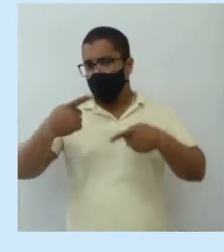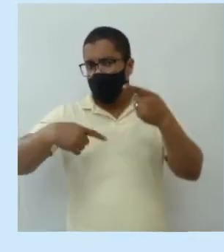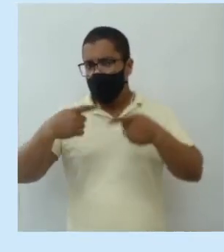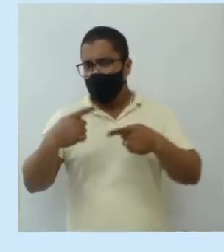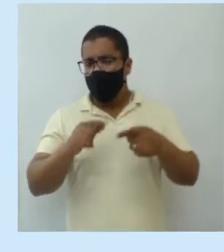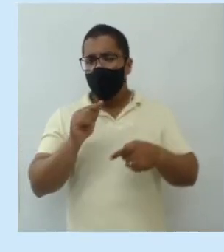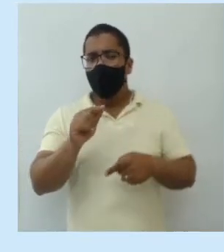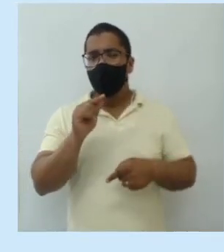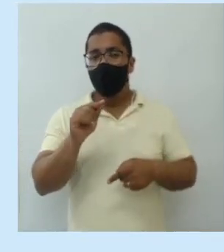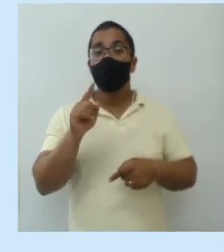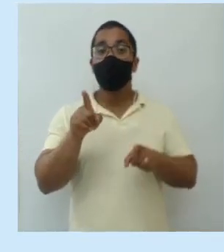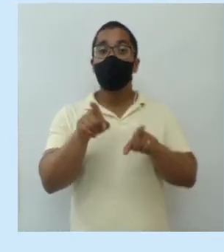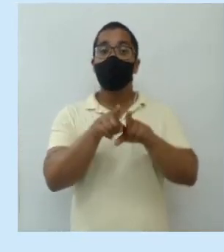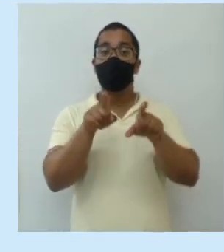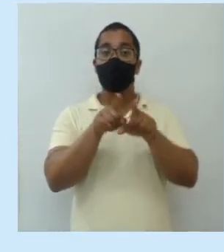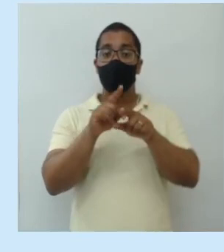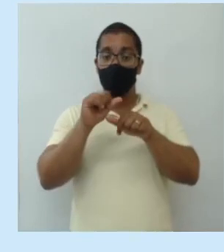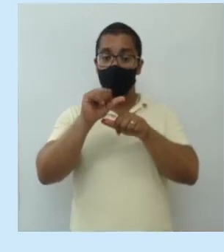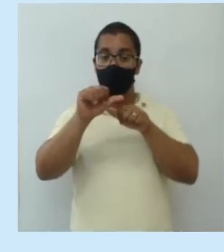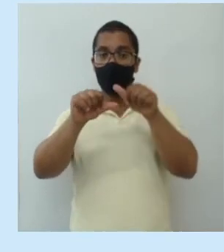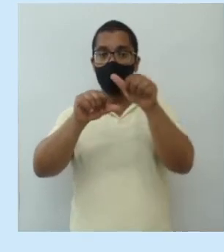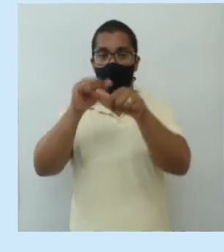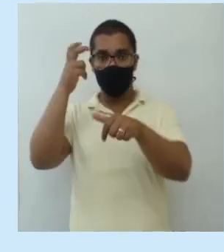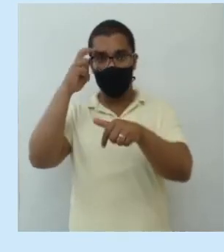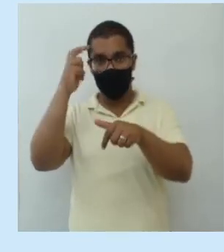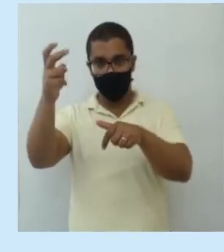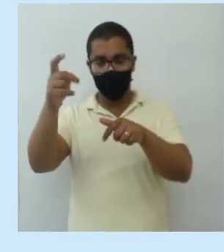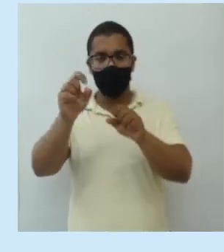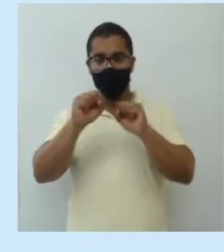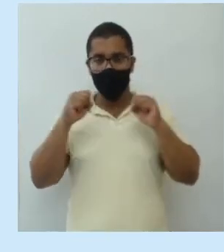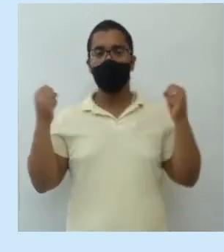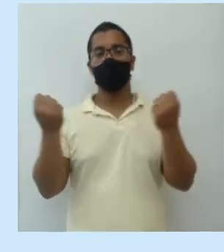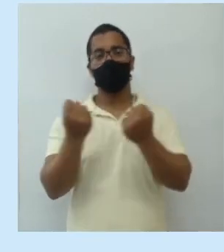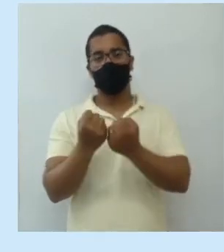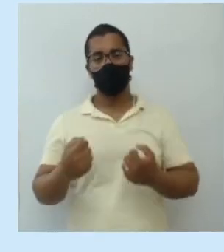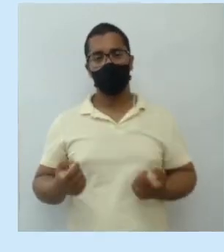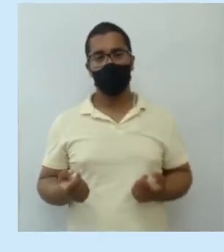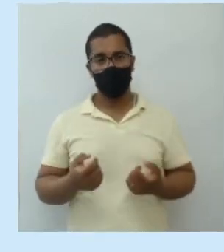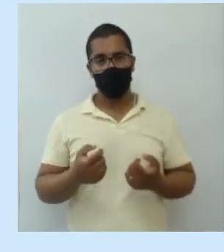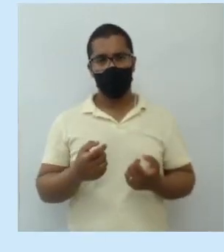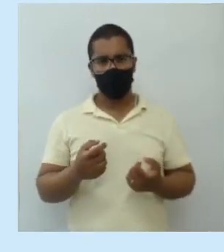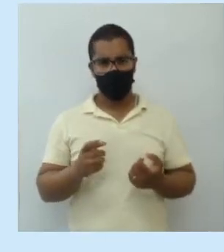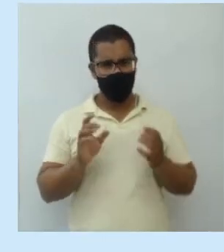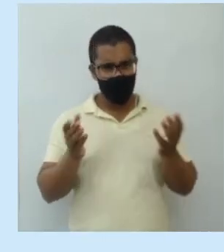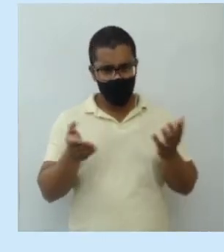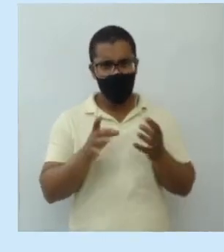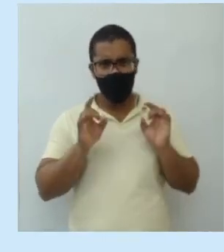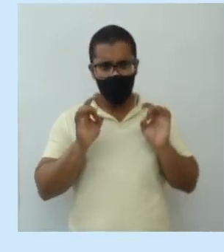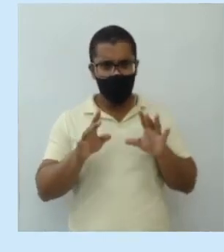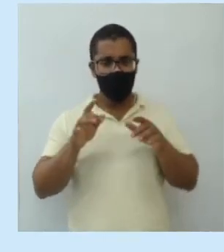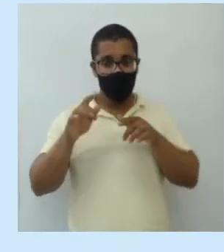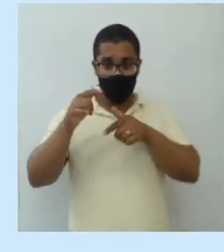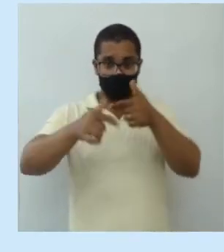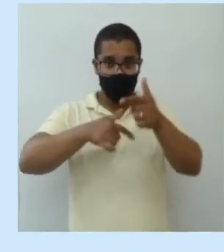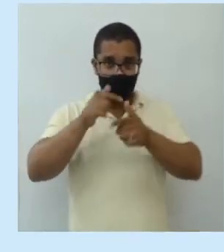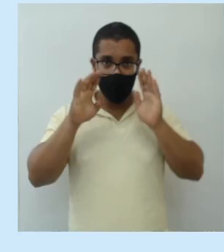ser também a transformação cultural da sociedade. Então, não são mais apenas questões trabalhistas, mas elas vão